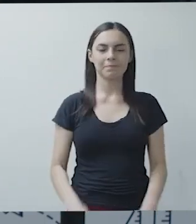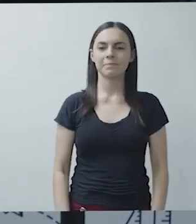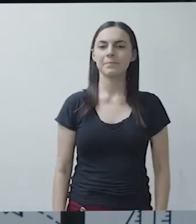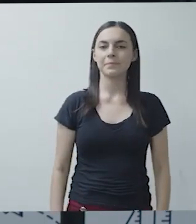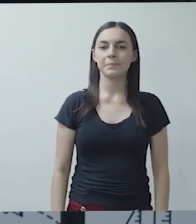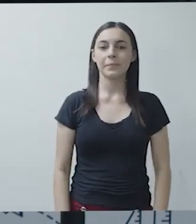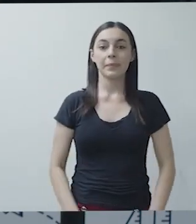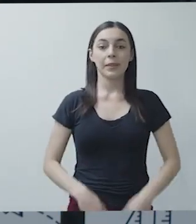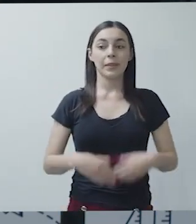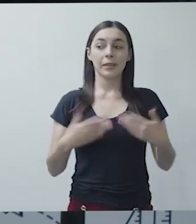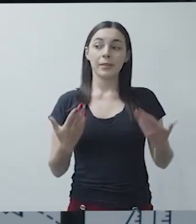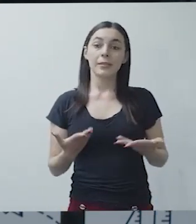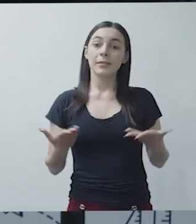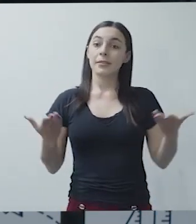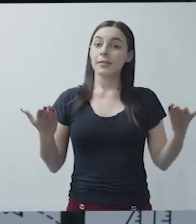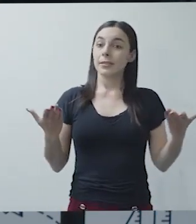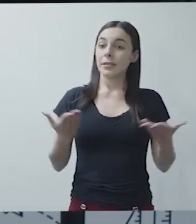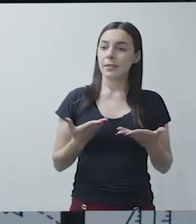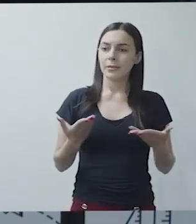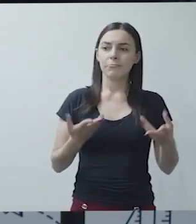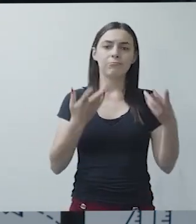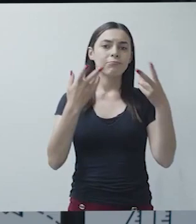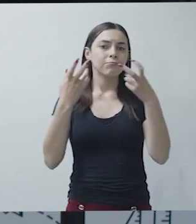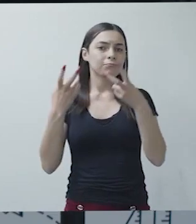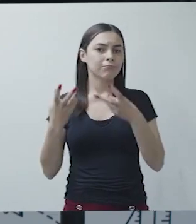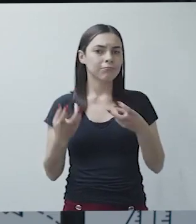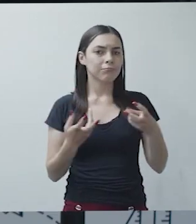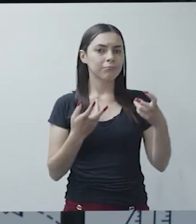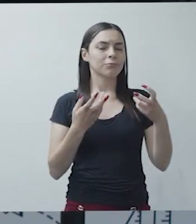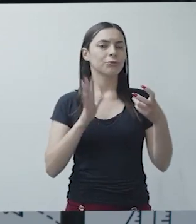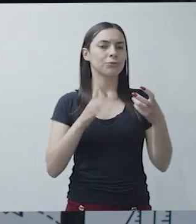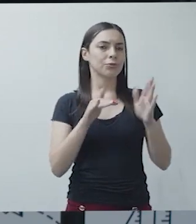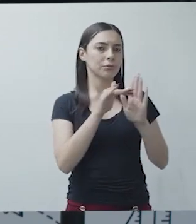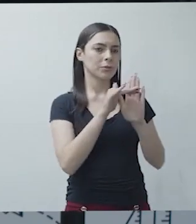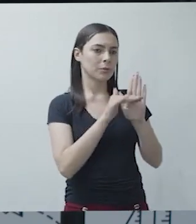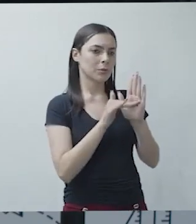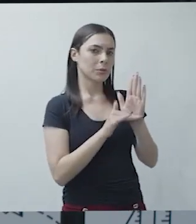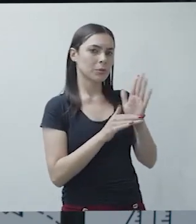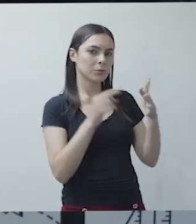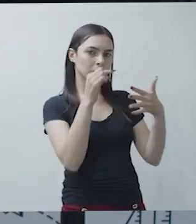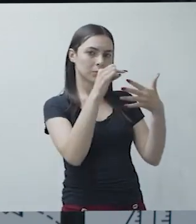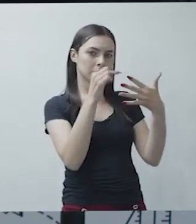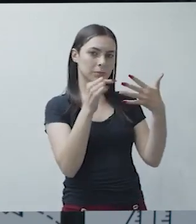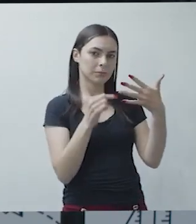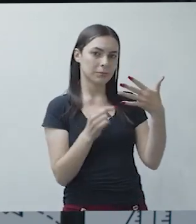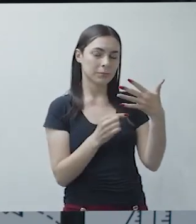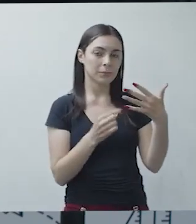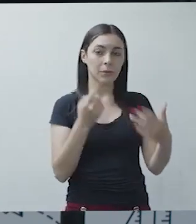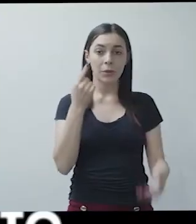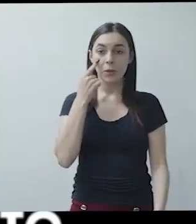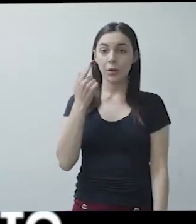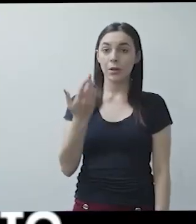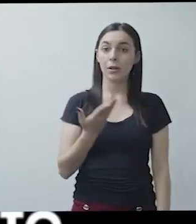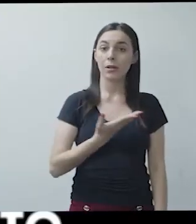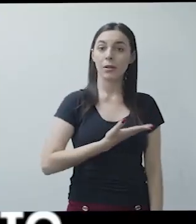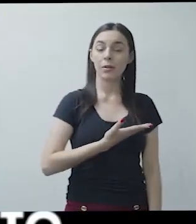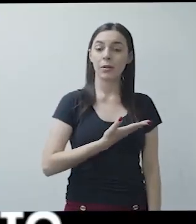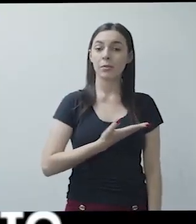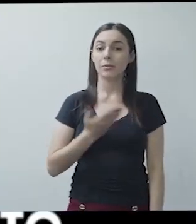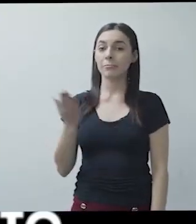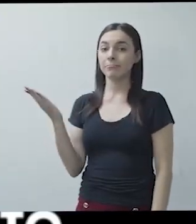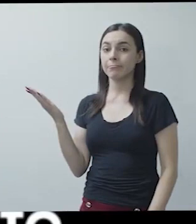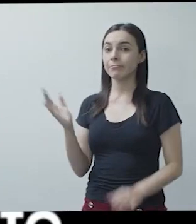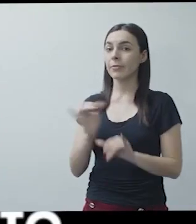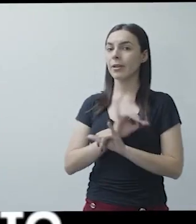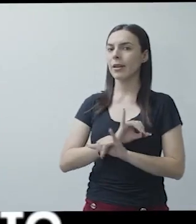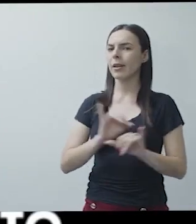bem. Então, agora que nós já vimos que cumprimos toda a nossa rotina, olha lá o nosso colega vindo dar um